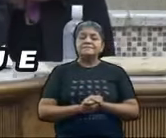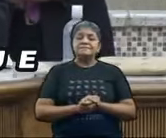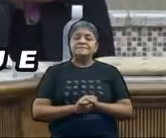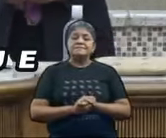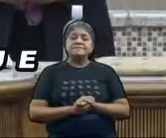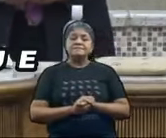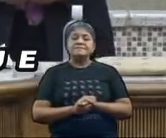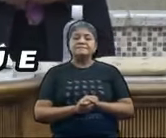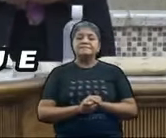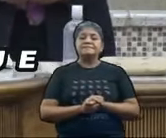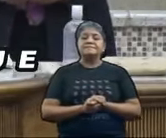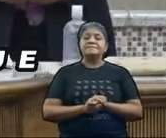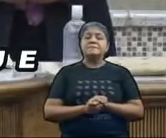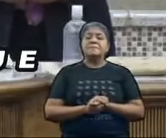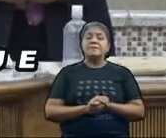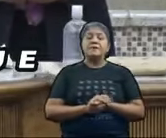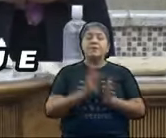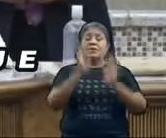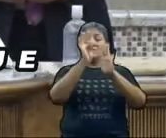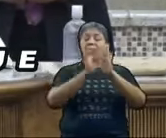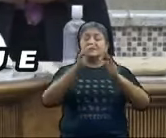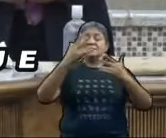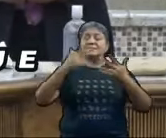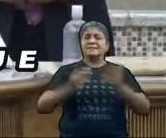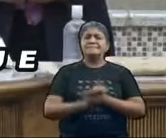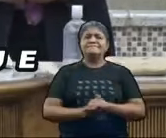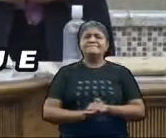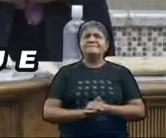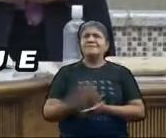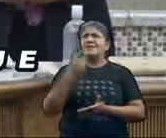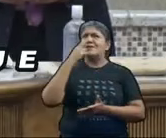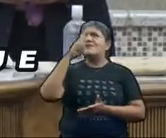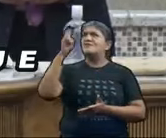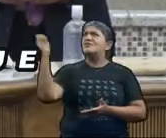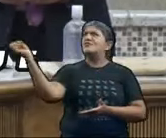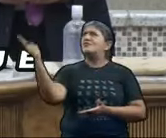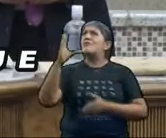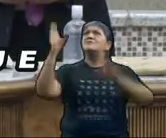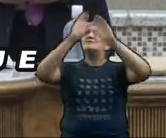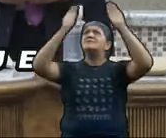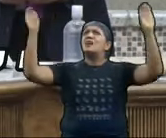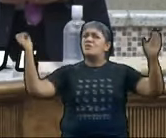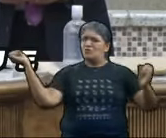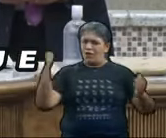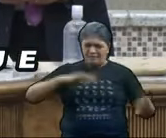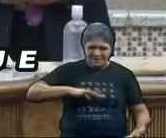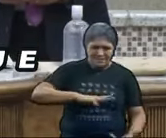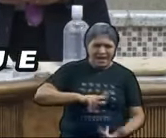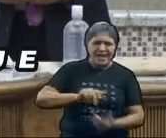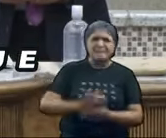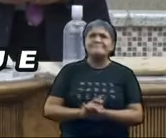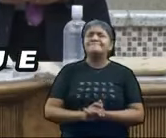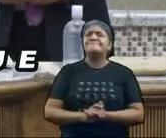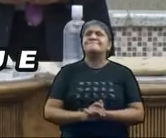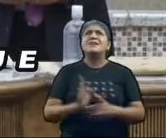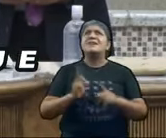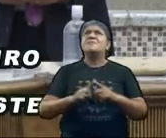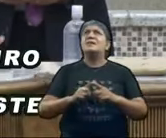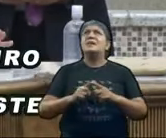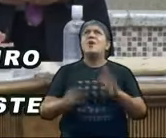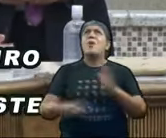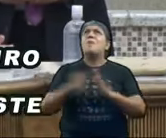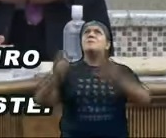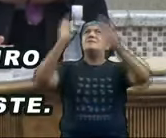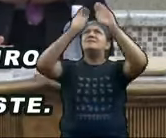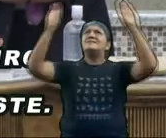Diz-nos o texto sagrado assim: e vi novo céu e nova terra, porque já o primeiro céu e a primeira